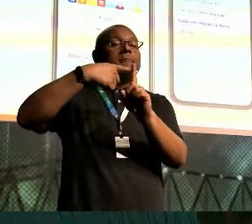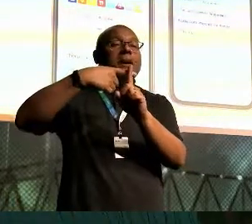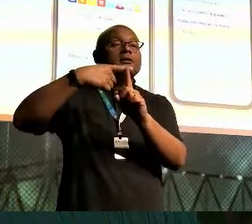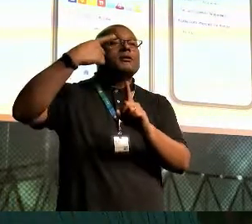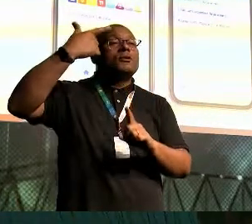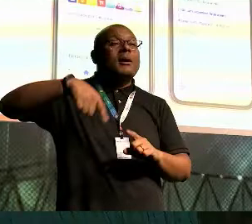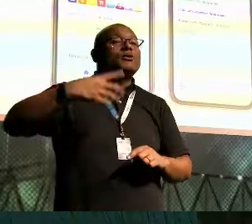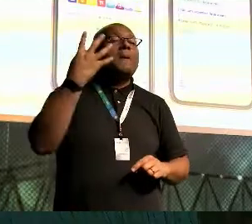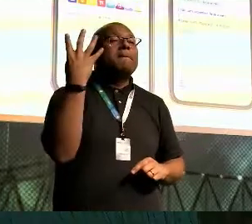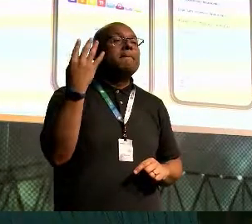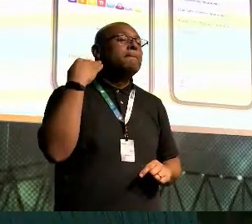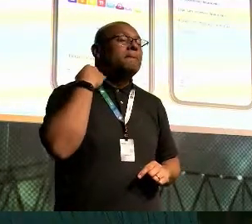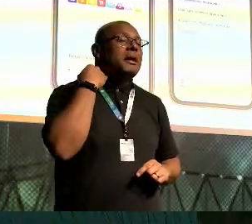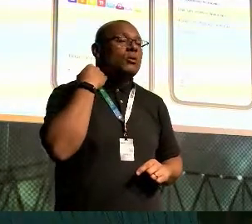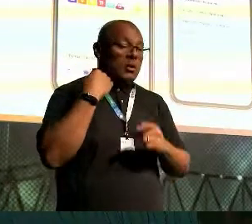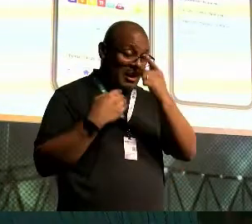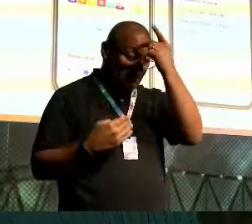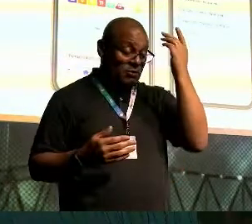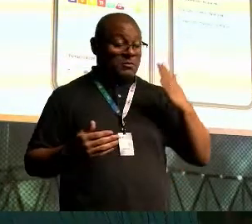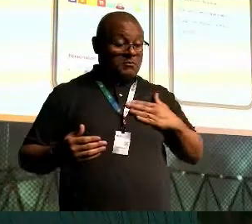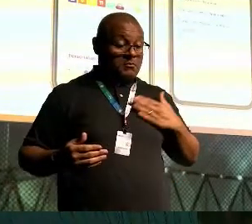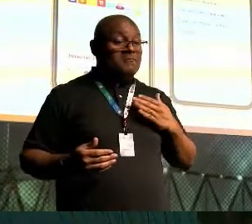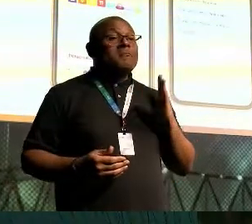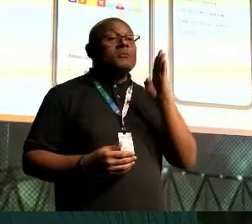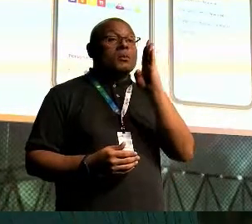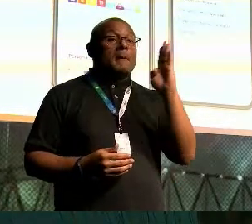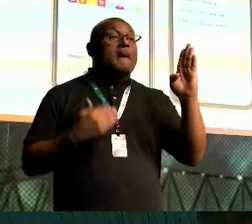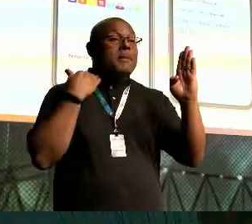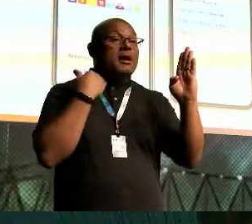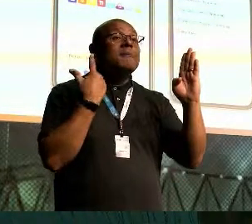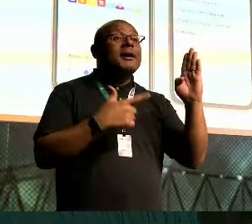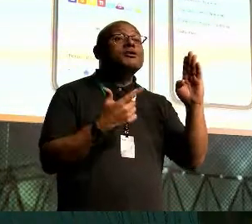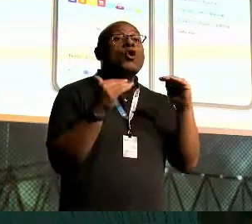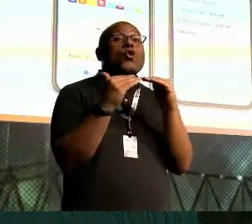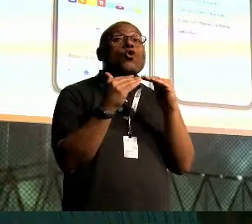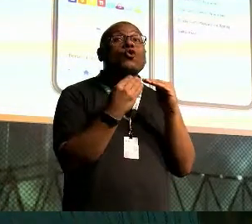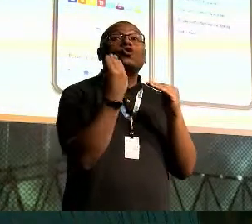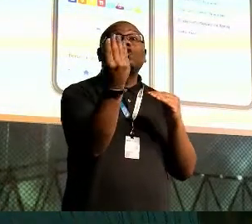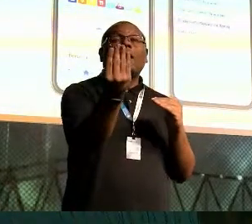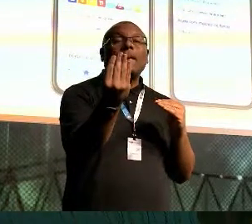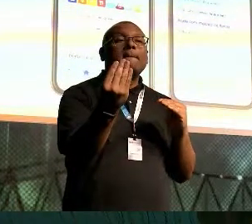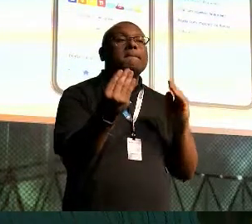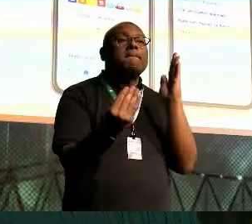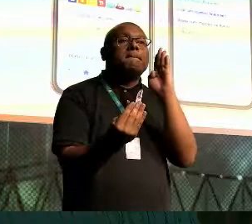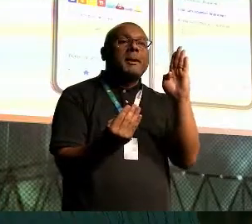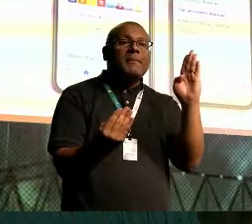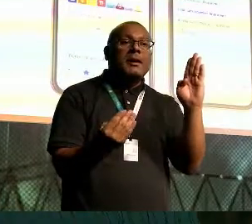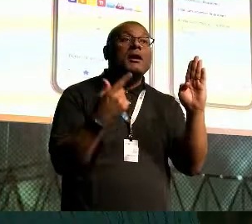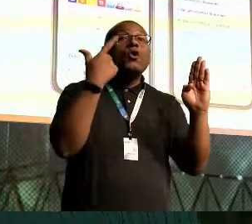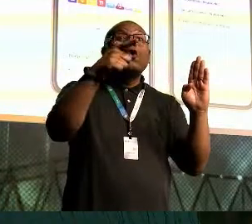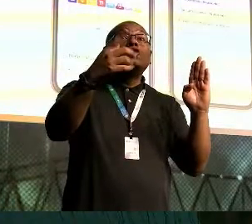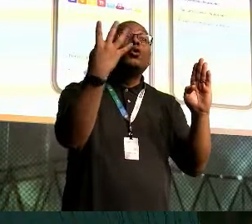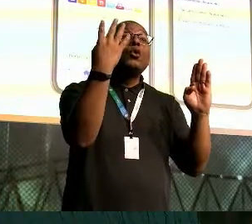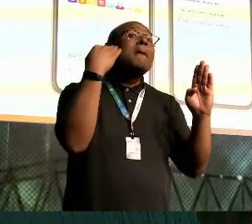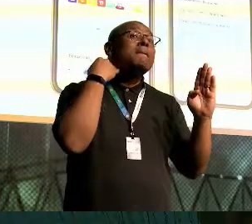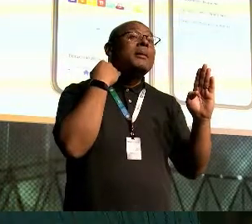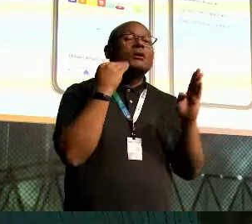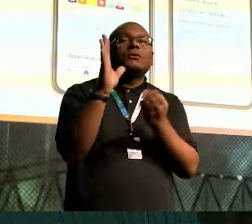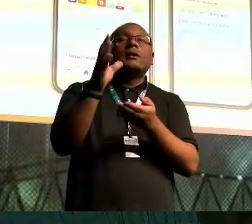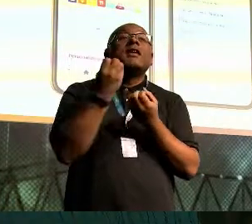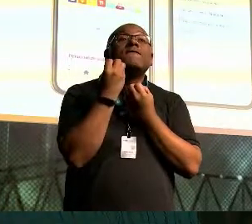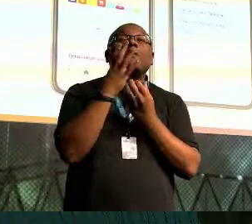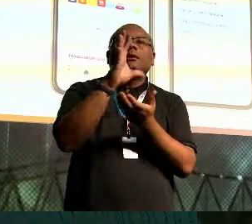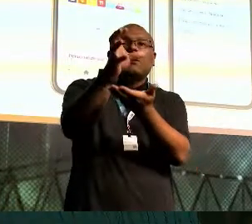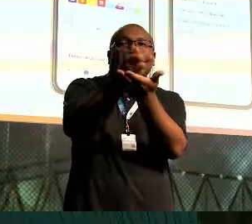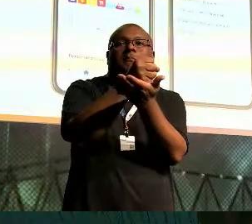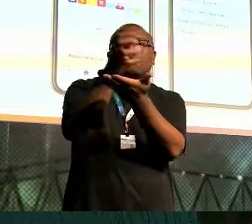essa pessoa ela já compartilhou, tem os dados do BB, lógico, mas ela já deu consentimento para o Banco do Brasil coletar mais 4 bancos,